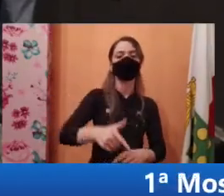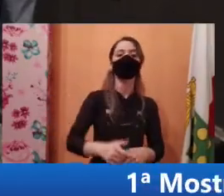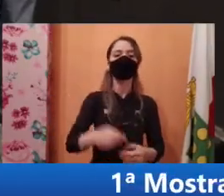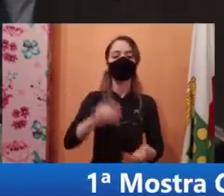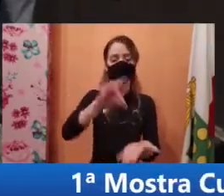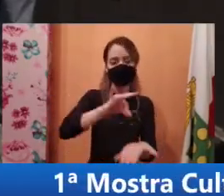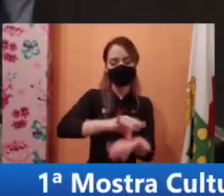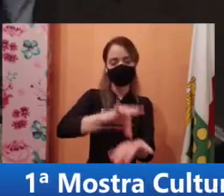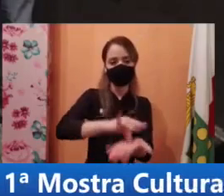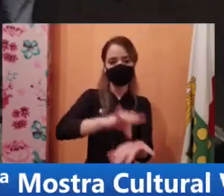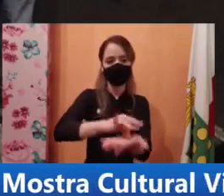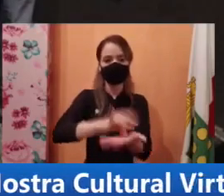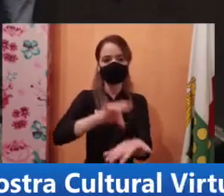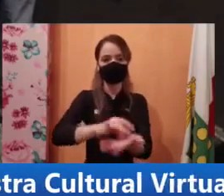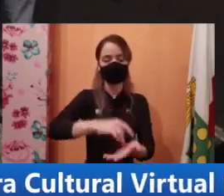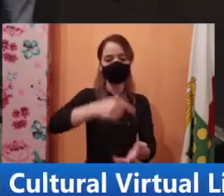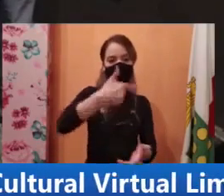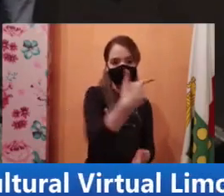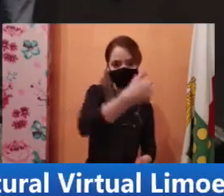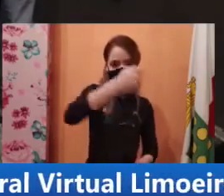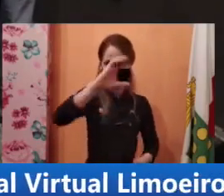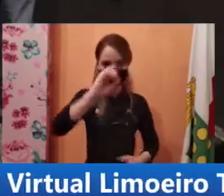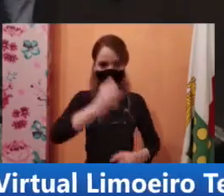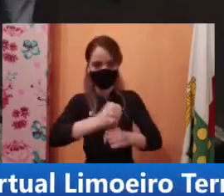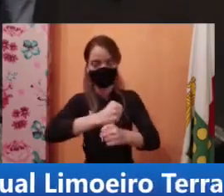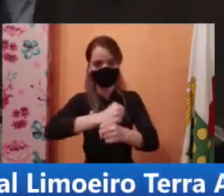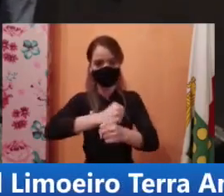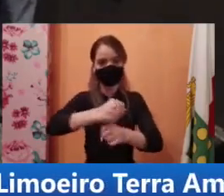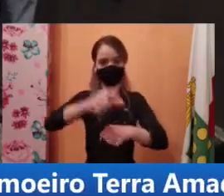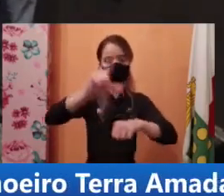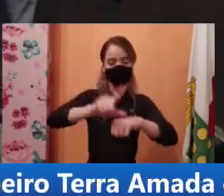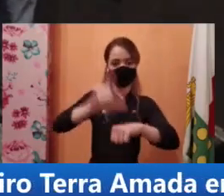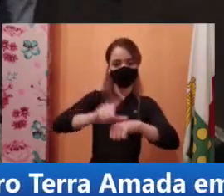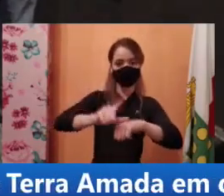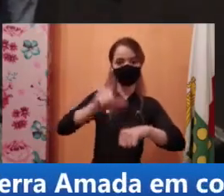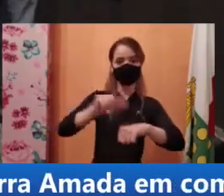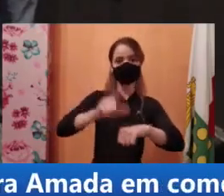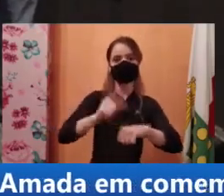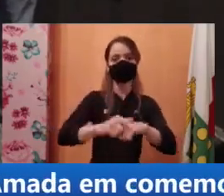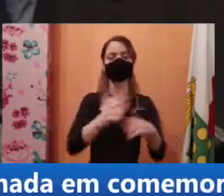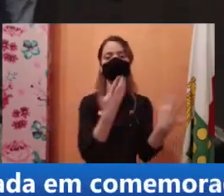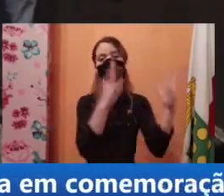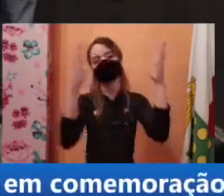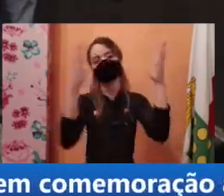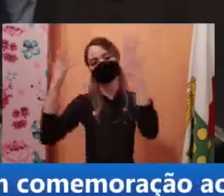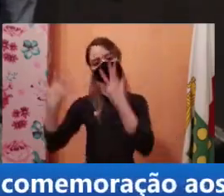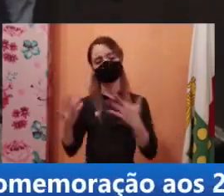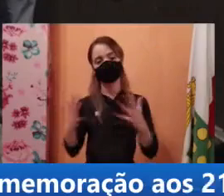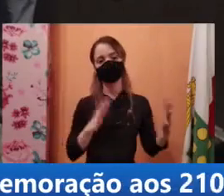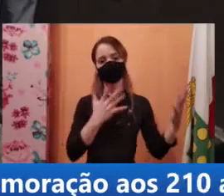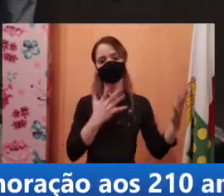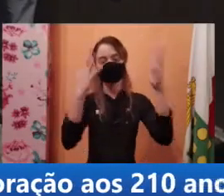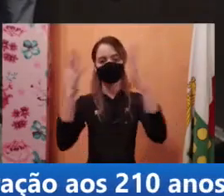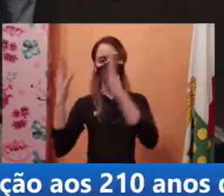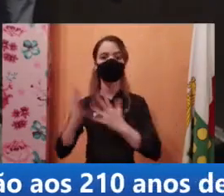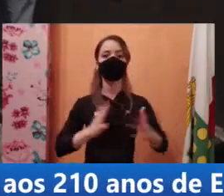calendário confirmou. É 210 anos, Limoeiro completou.